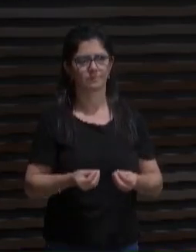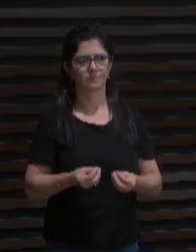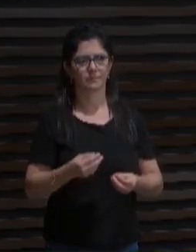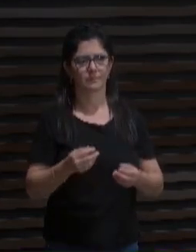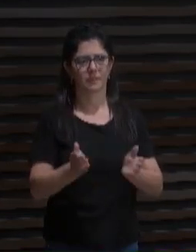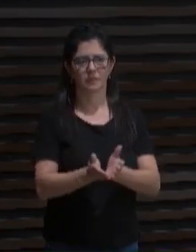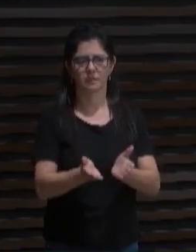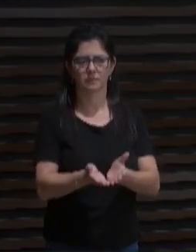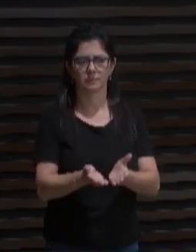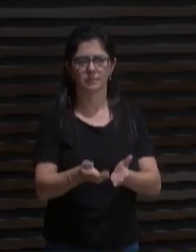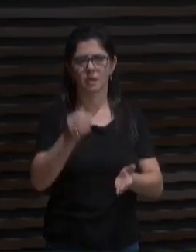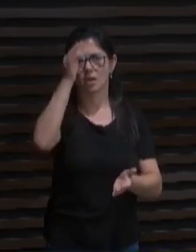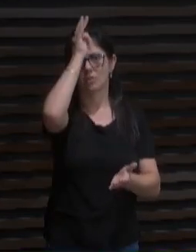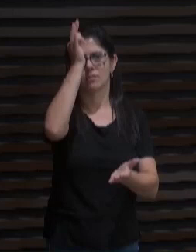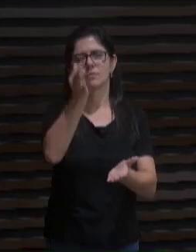fé